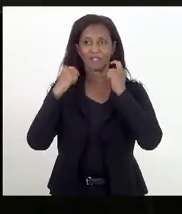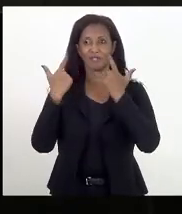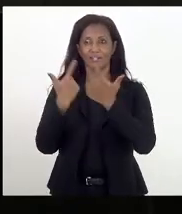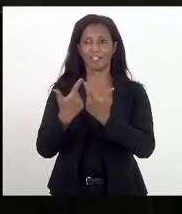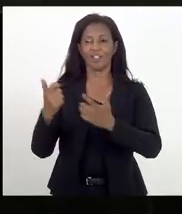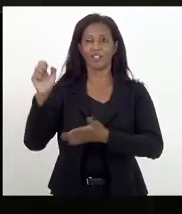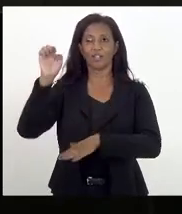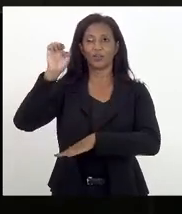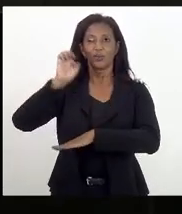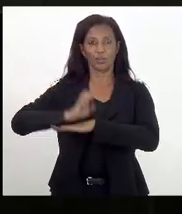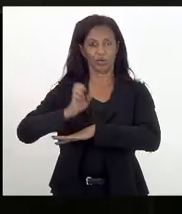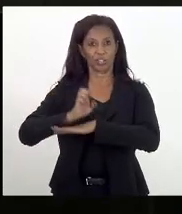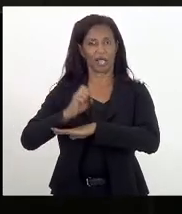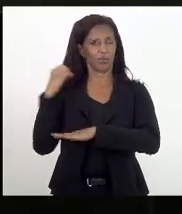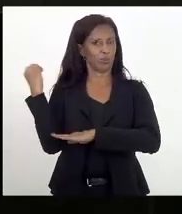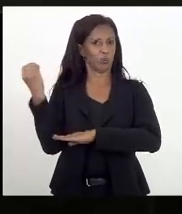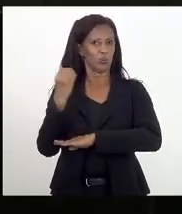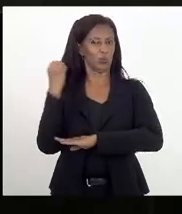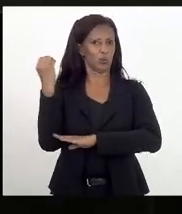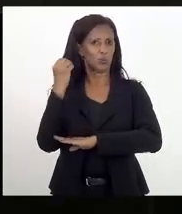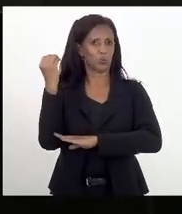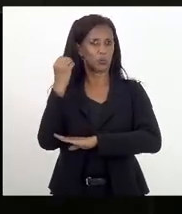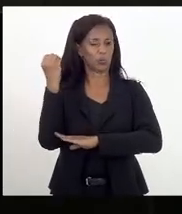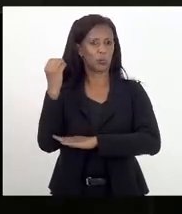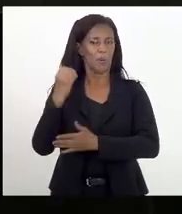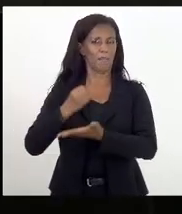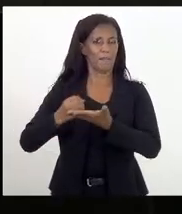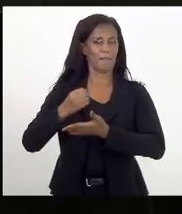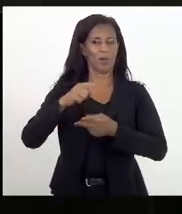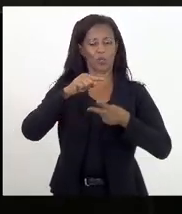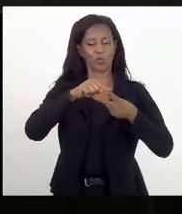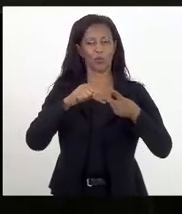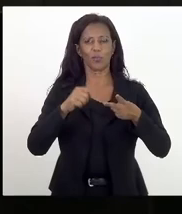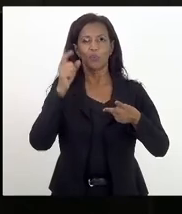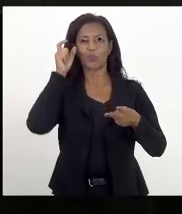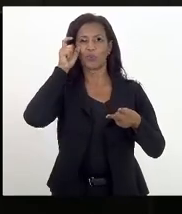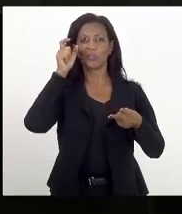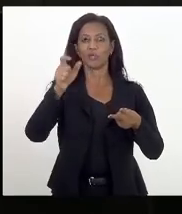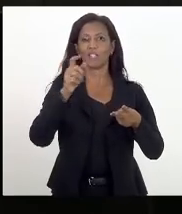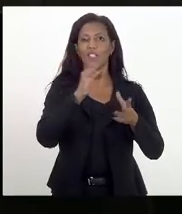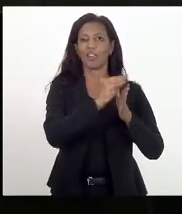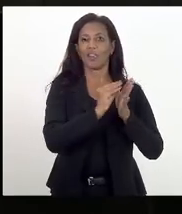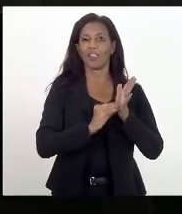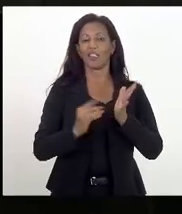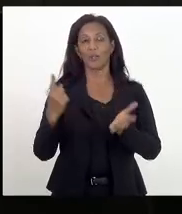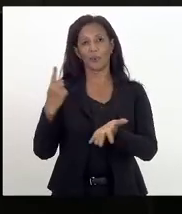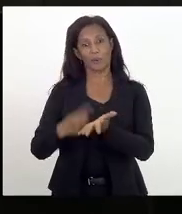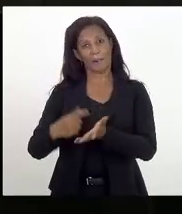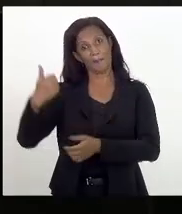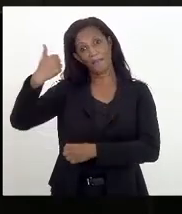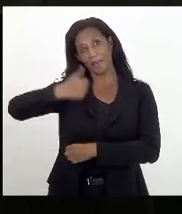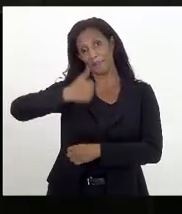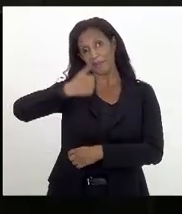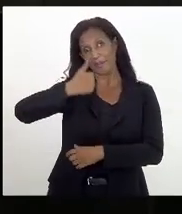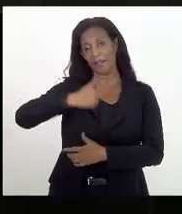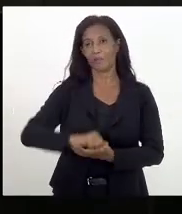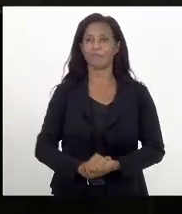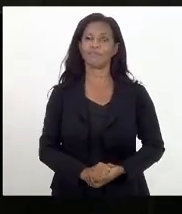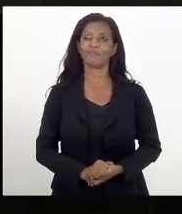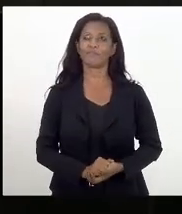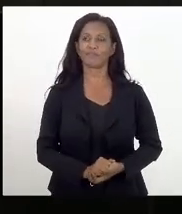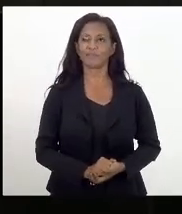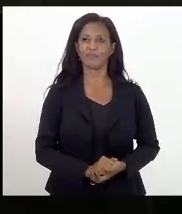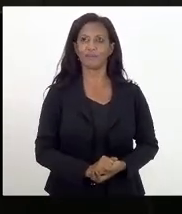do Estado do Rio Grande do Sul baseado basicamente em dois pontos de interesse nas agendas que tenham cumprido primeiro a